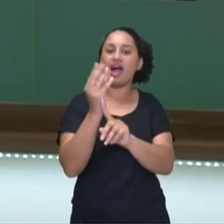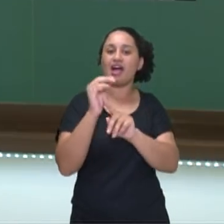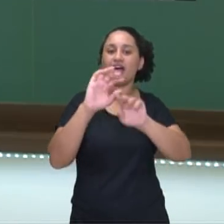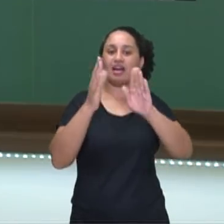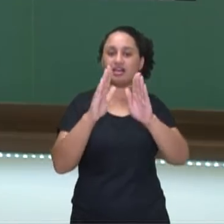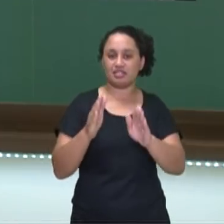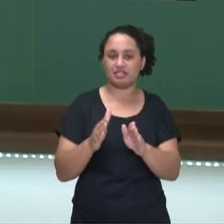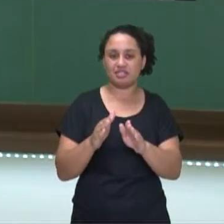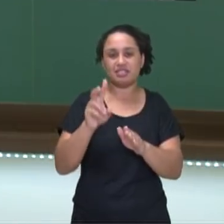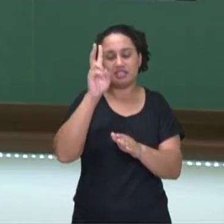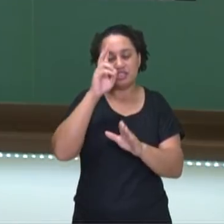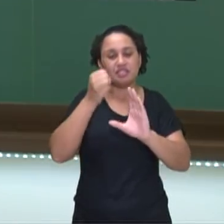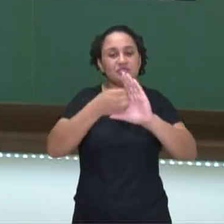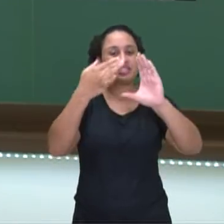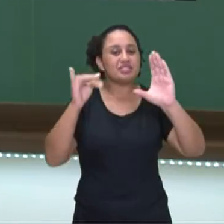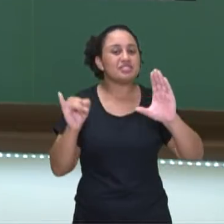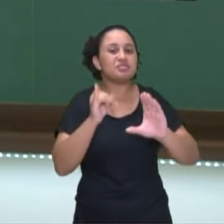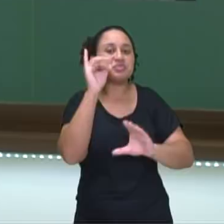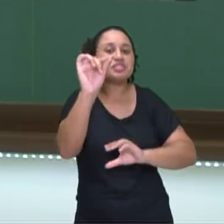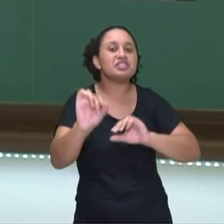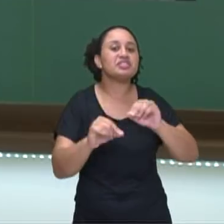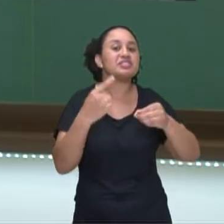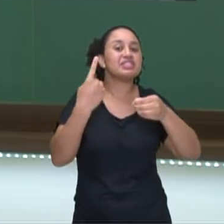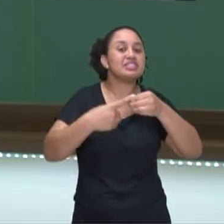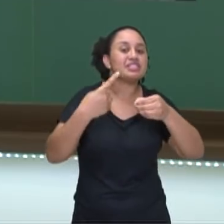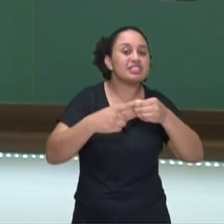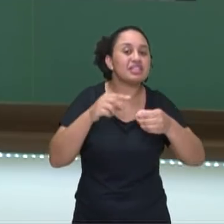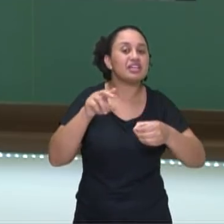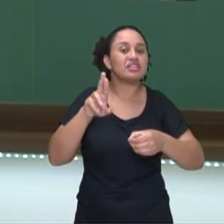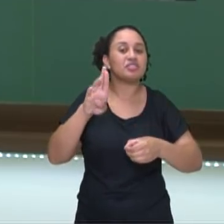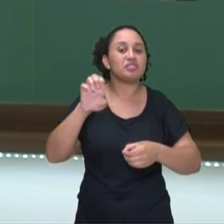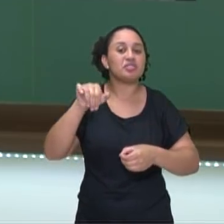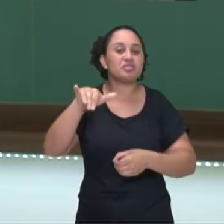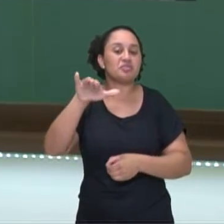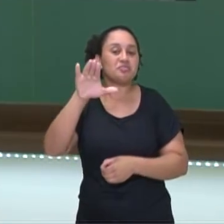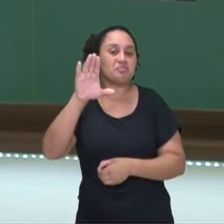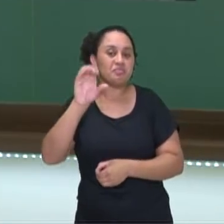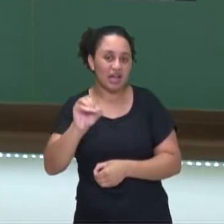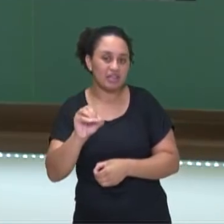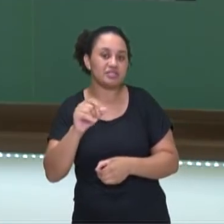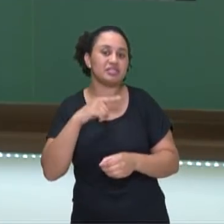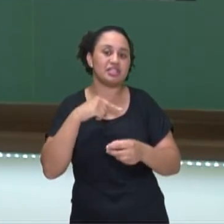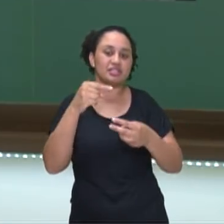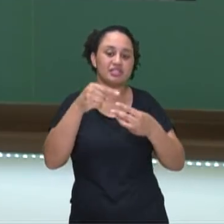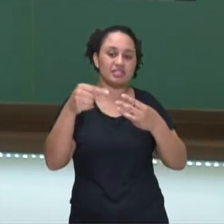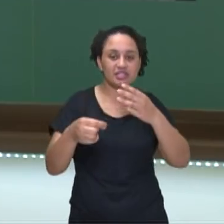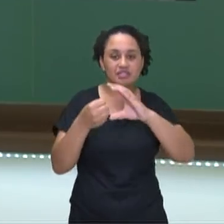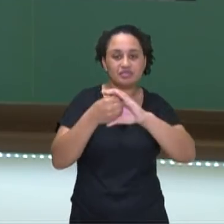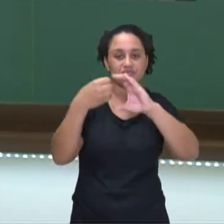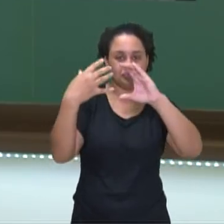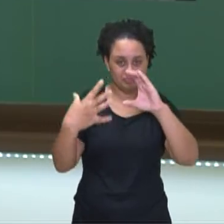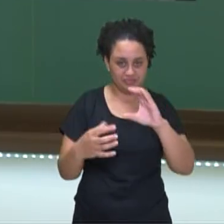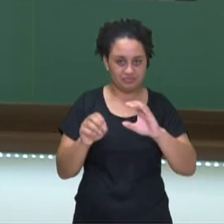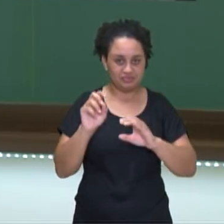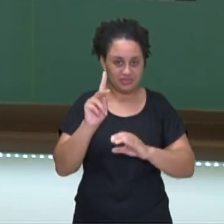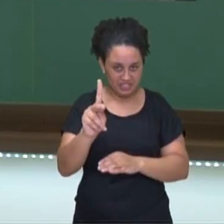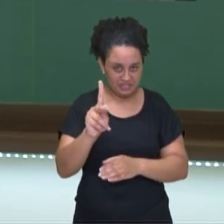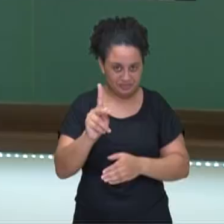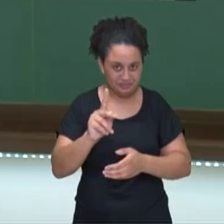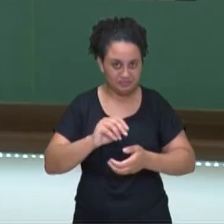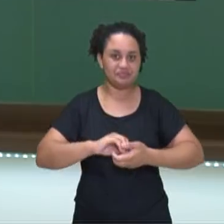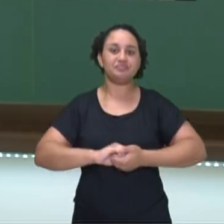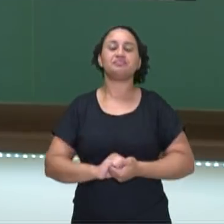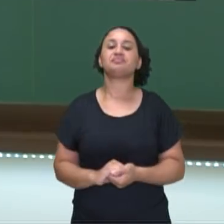importante? Urbano, cidades. Comércio, metalurgia, artesanato.